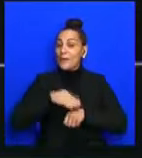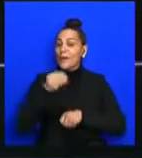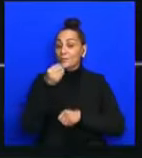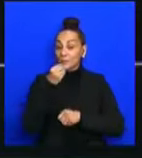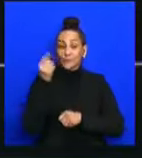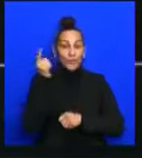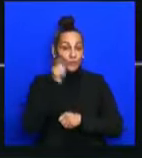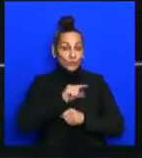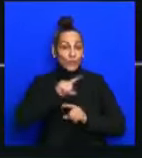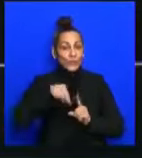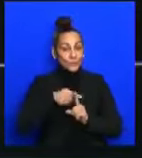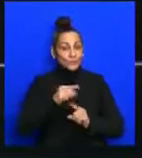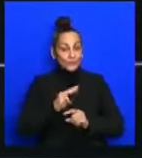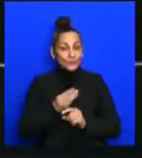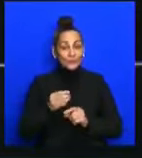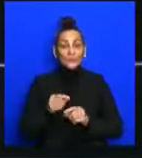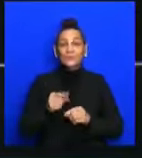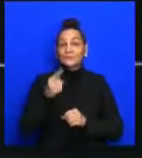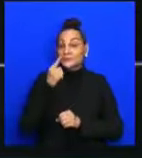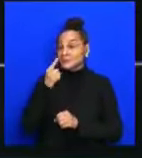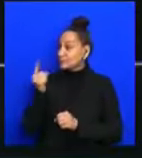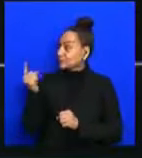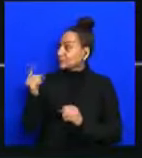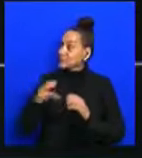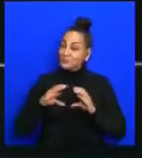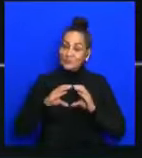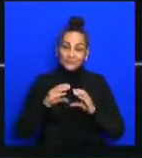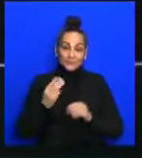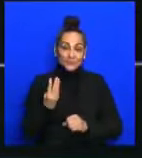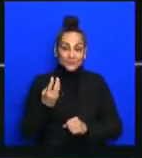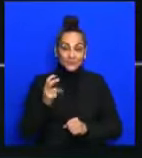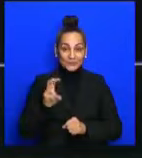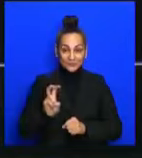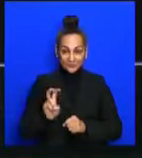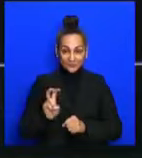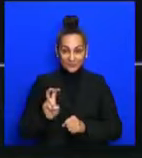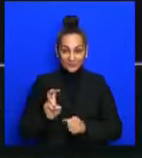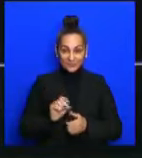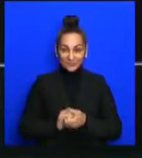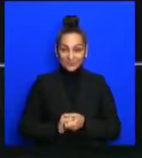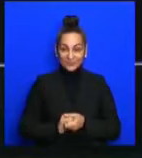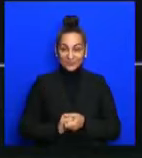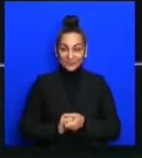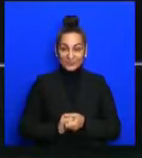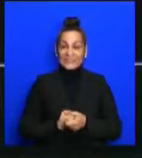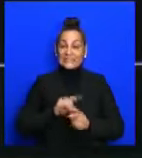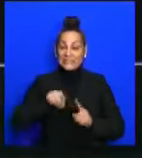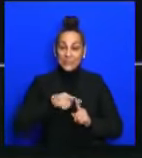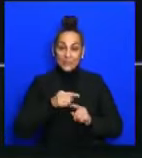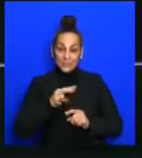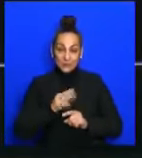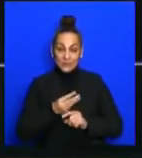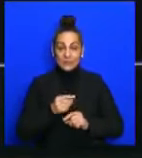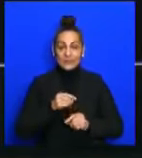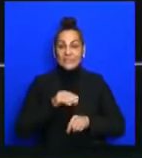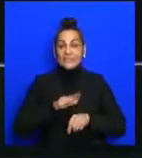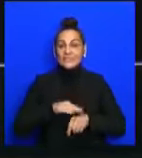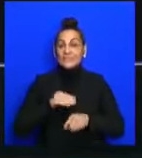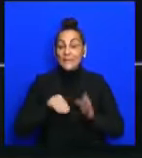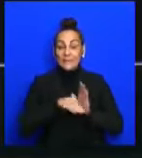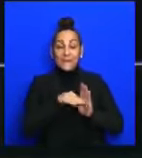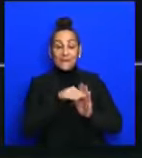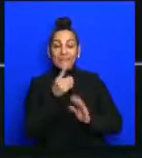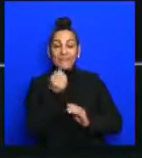mais chances de ganhar na Mais Milionária. Vem chegando mais um número, 35, bola 35. Na Mais Milionária são